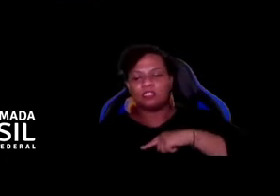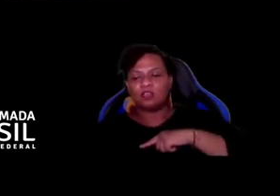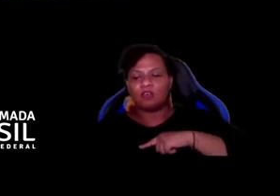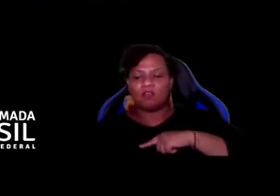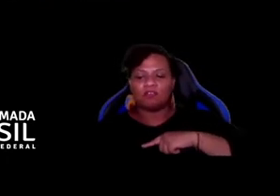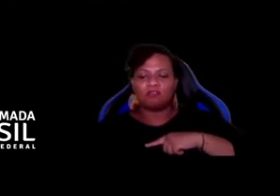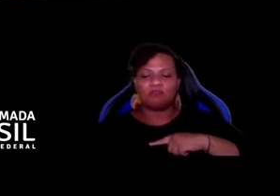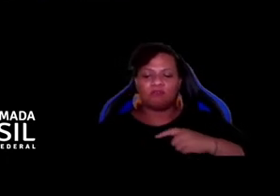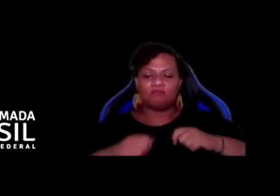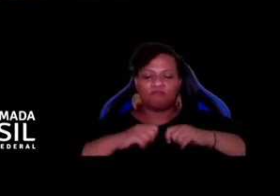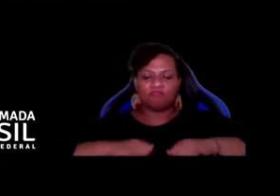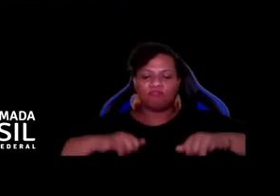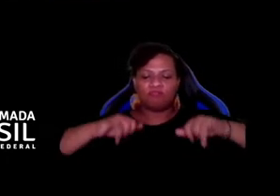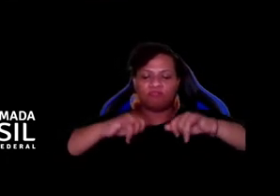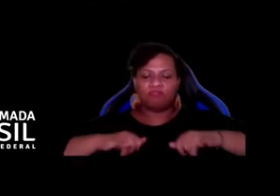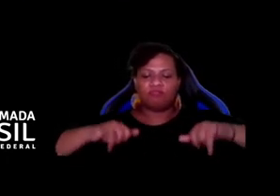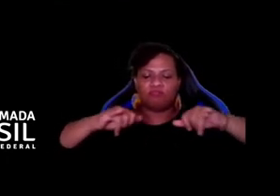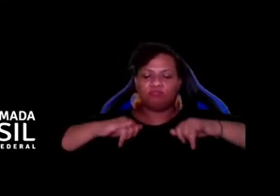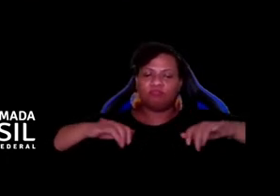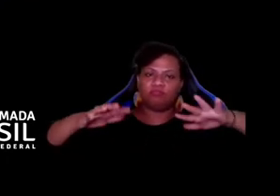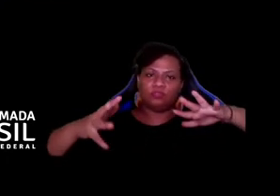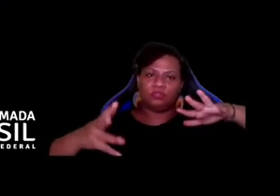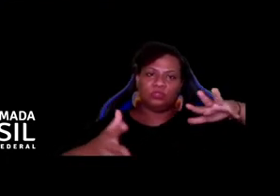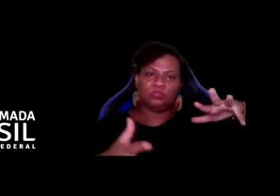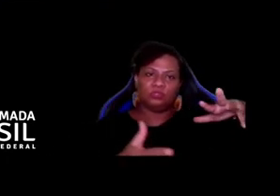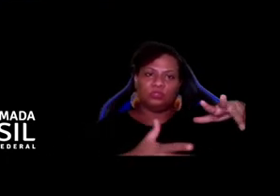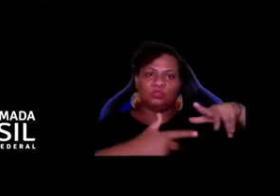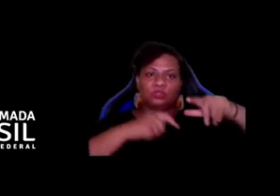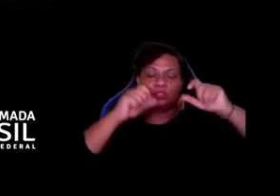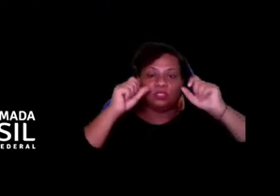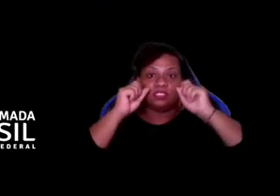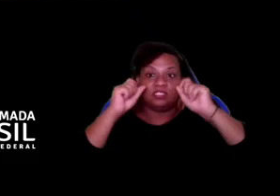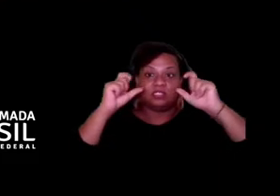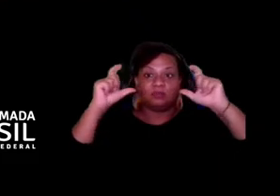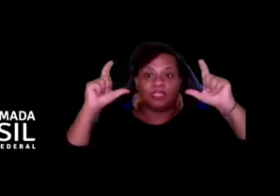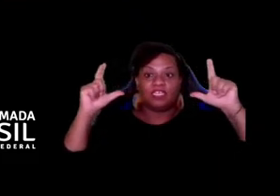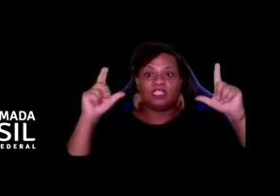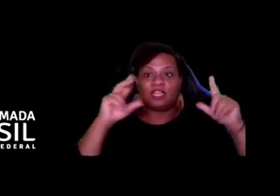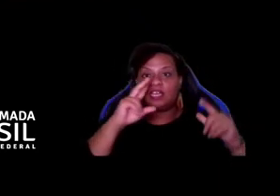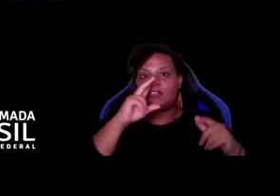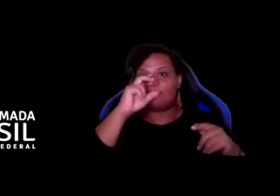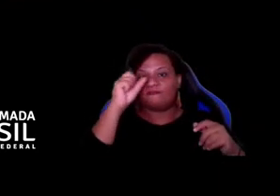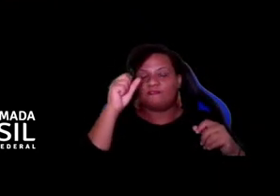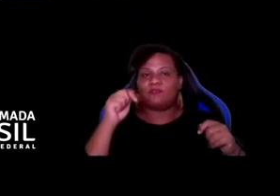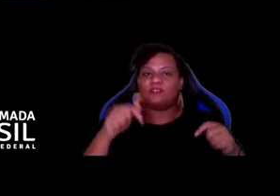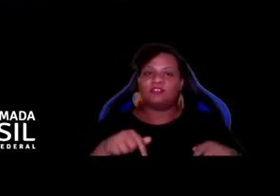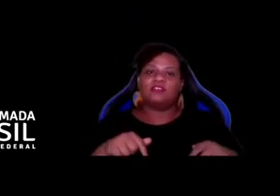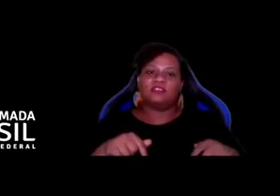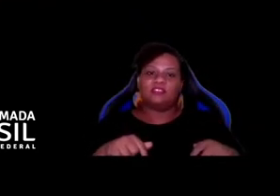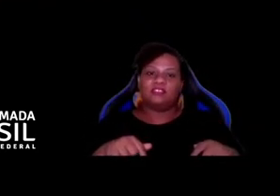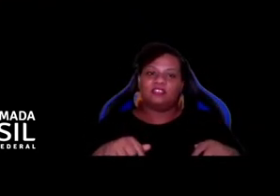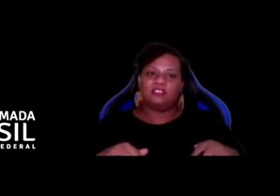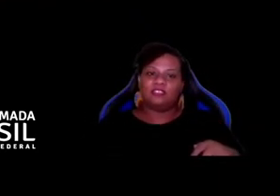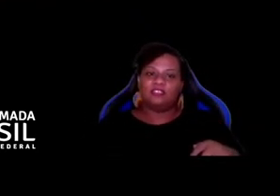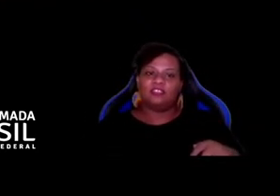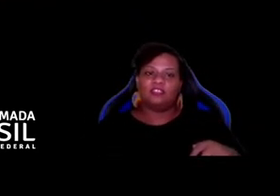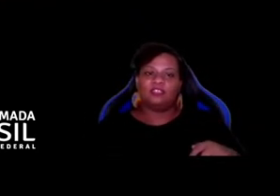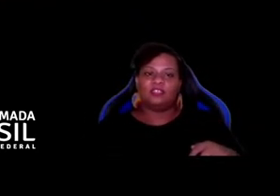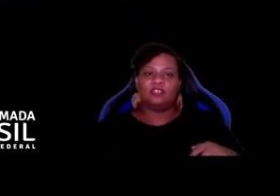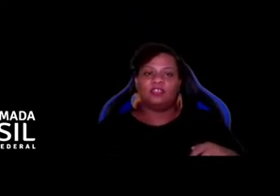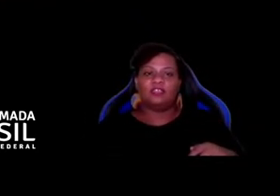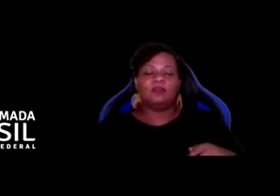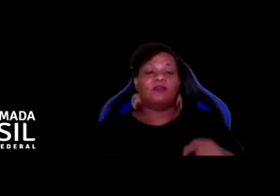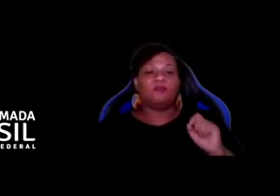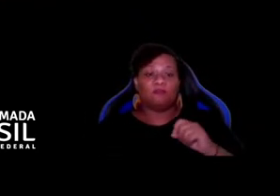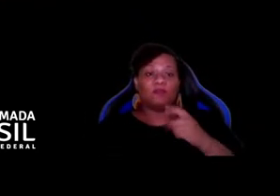ecoar nesse universo, né, e despertar as forças curativas. Eu posso dizer para vocês